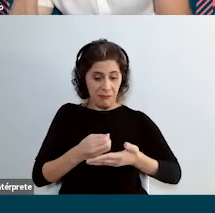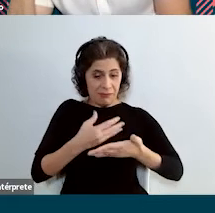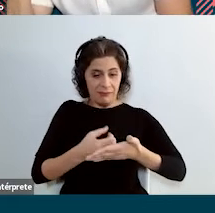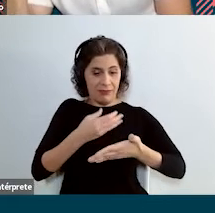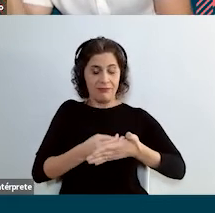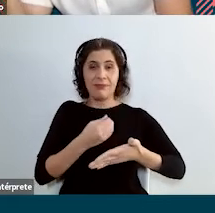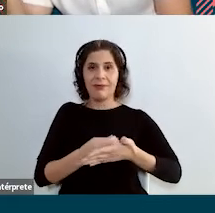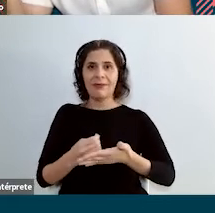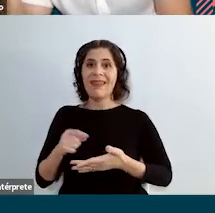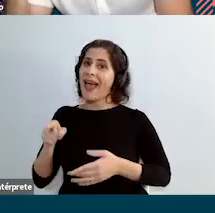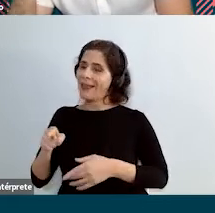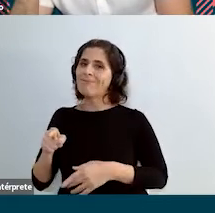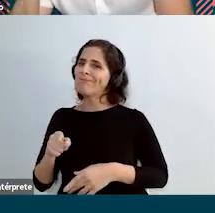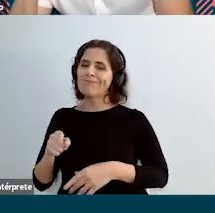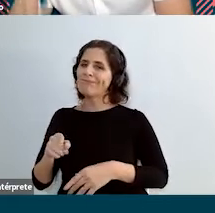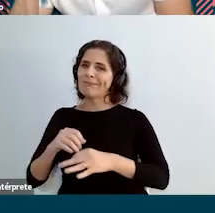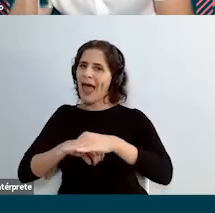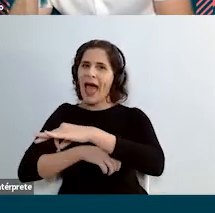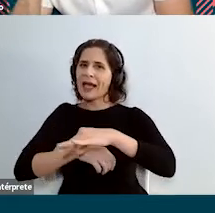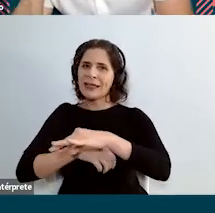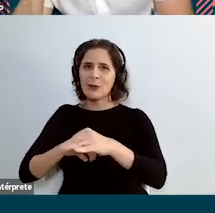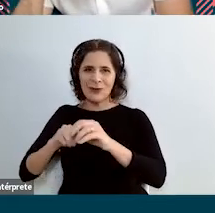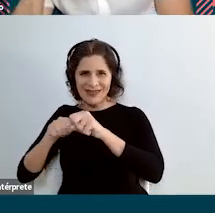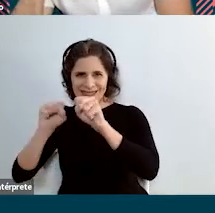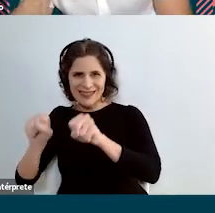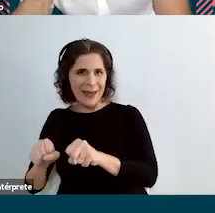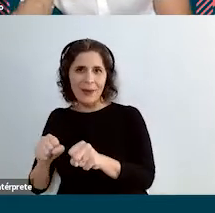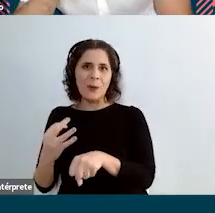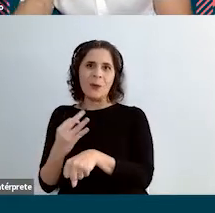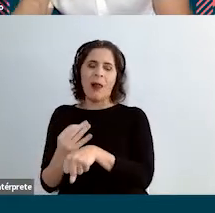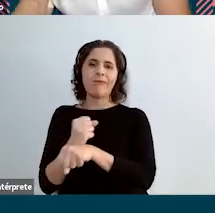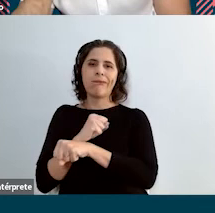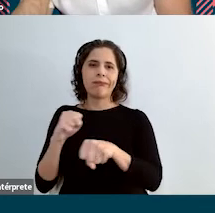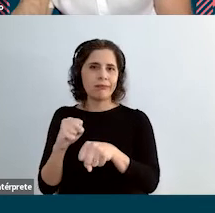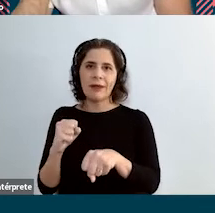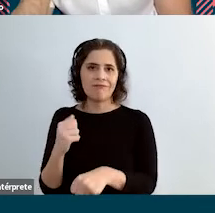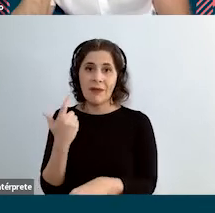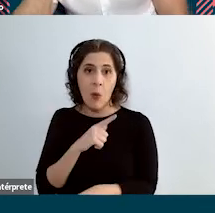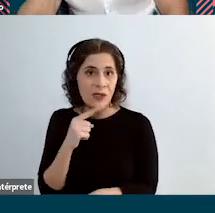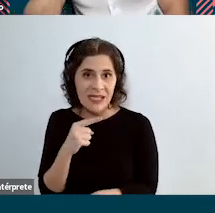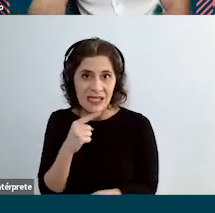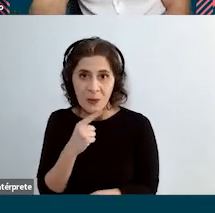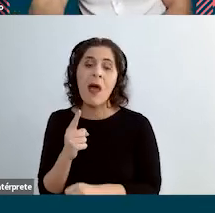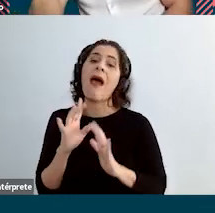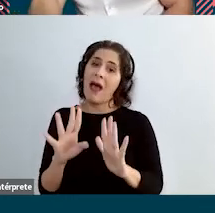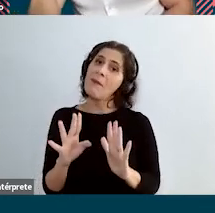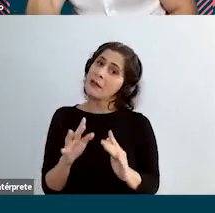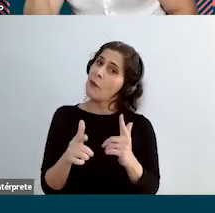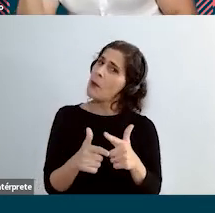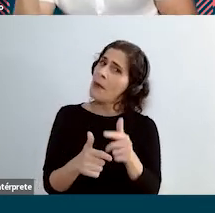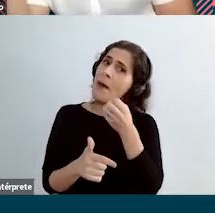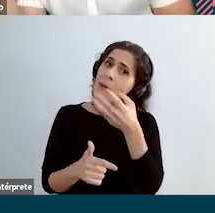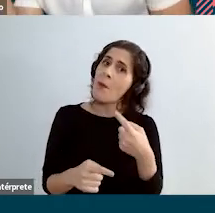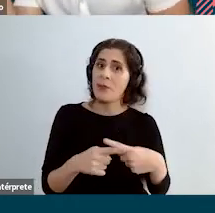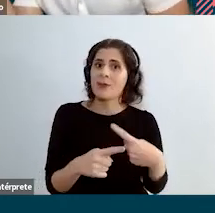a solução não aguentou, a gente teve disponibilidade, mas foi legal, né? Aquele problema que é bom de